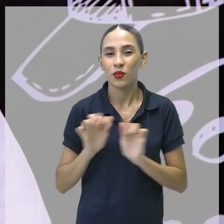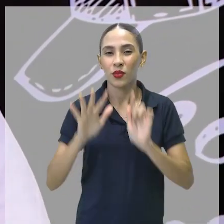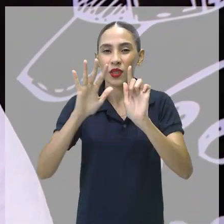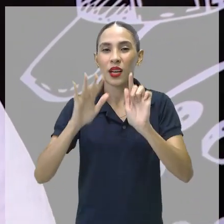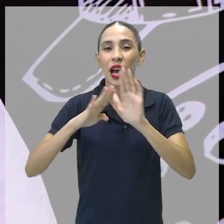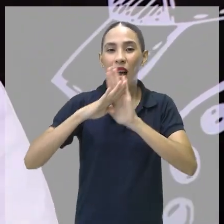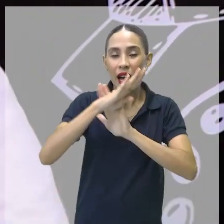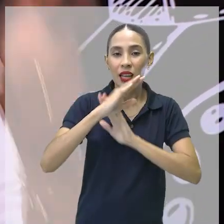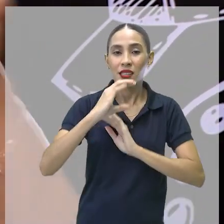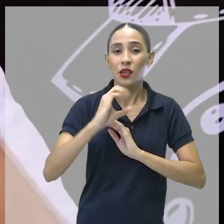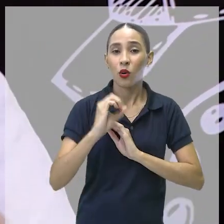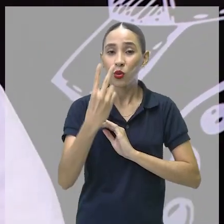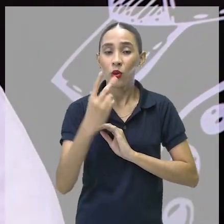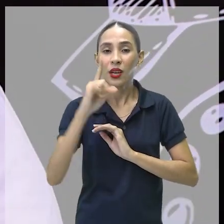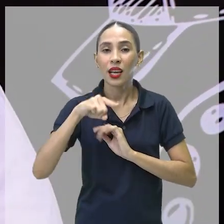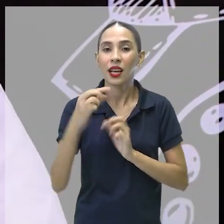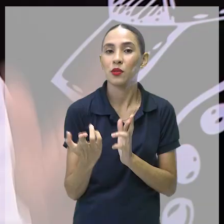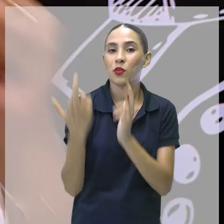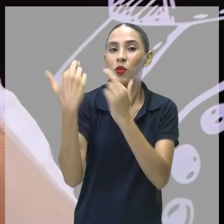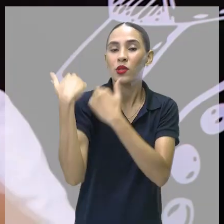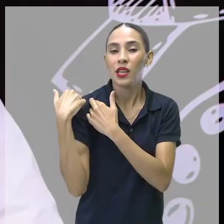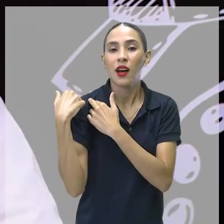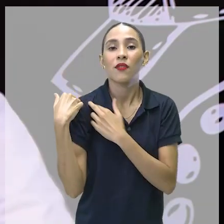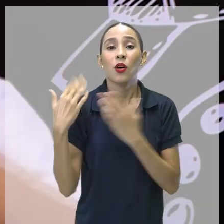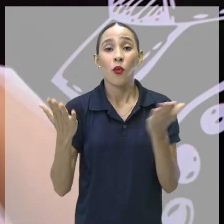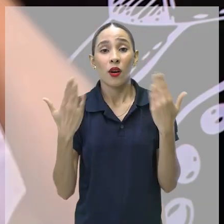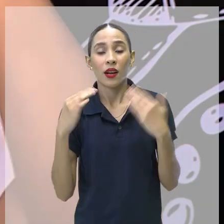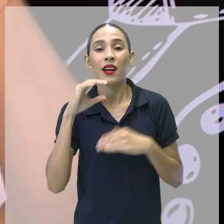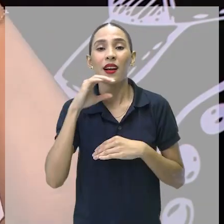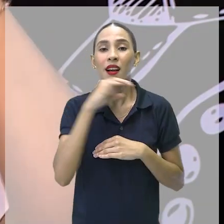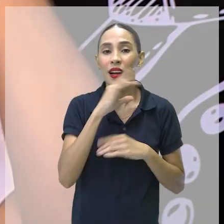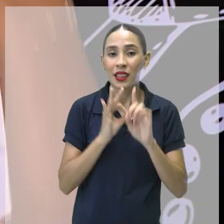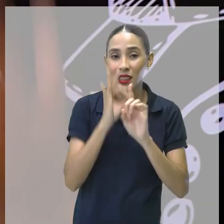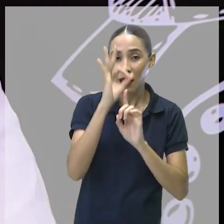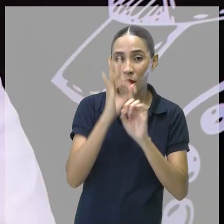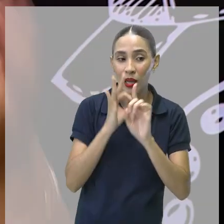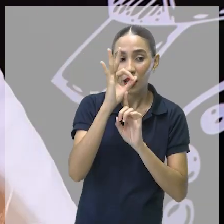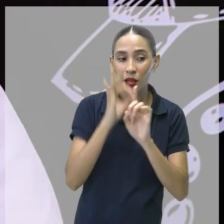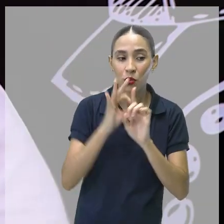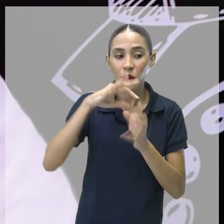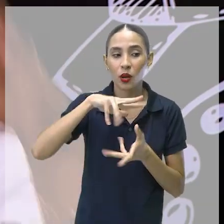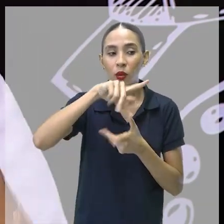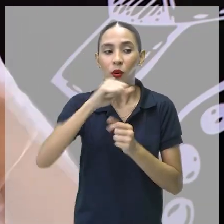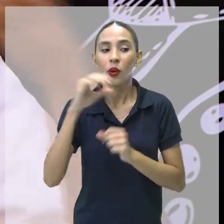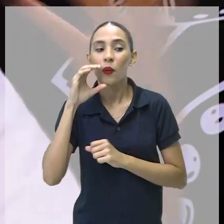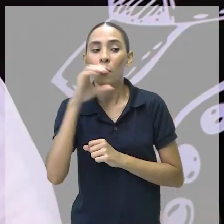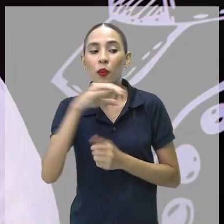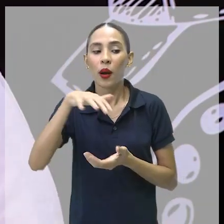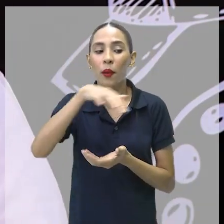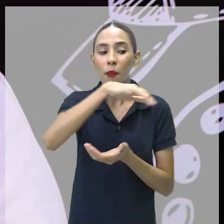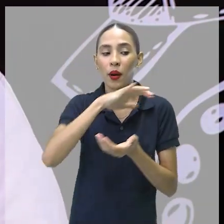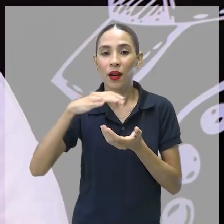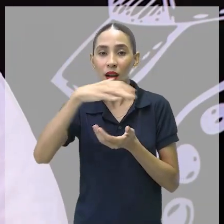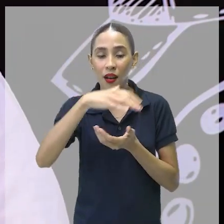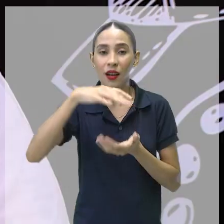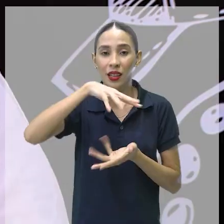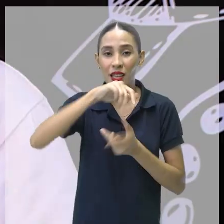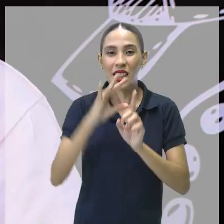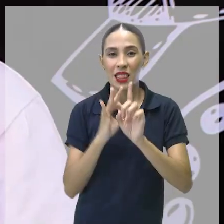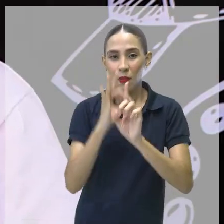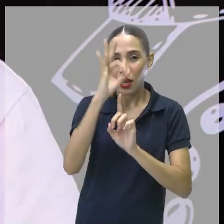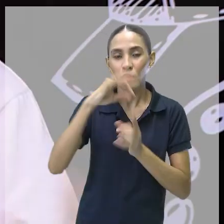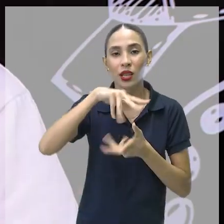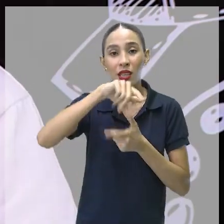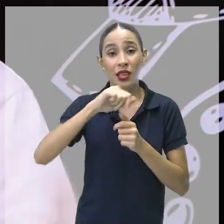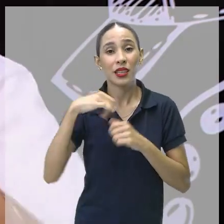gás carbônico, que é responsável pelo efeito estufa. E o efeito estufa, por sua vez, aumenta a temperatura da Terra.